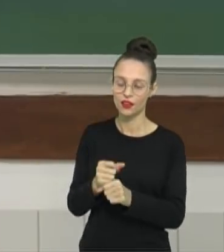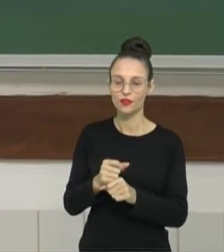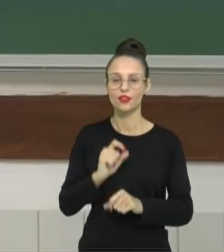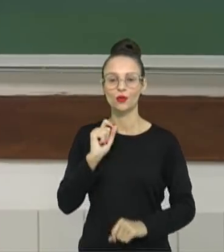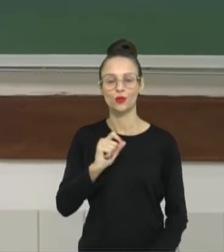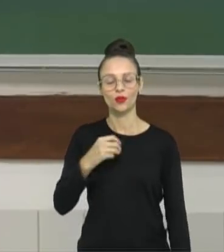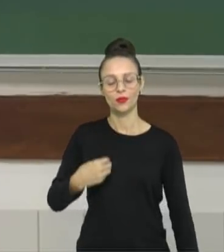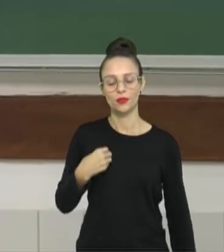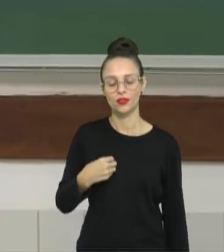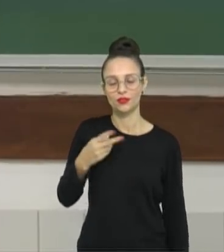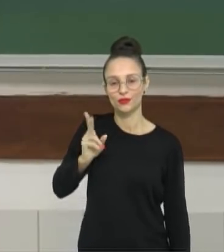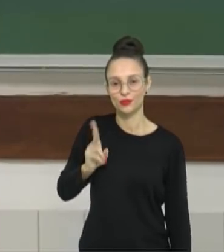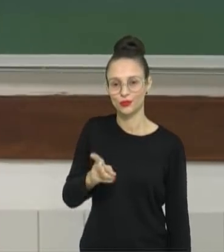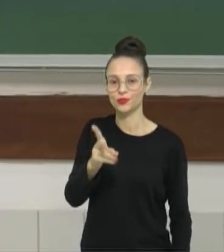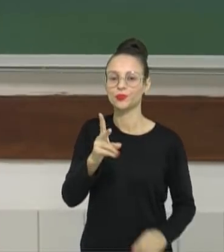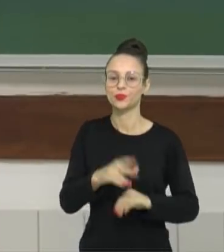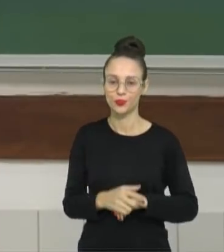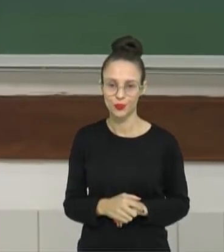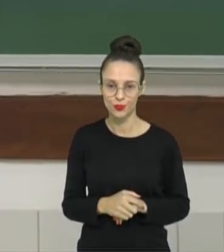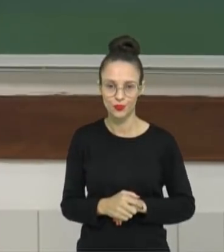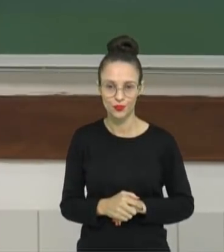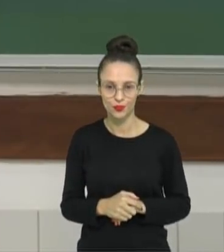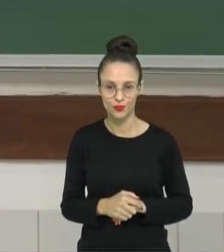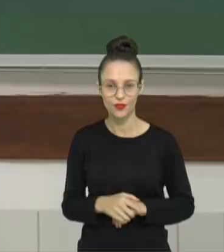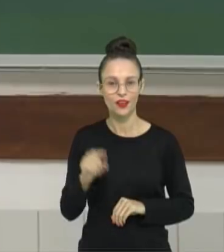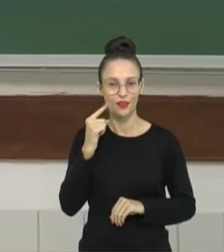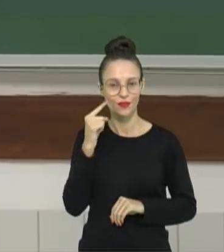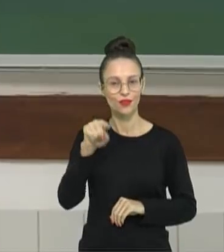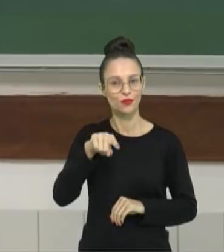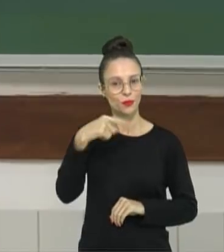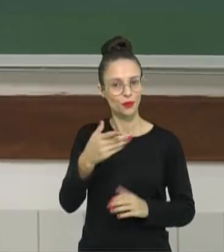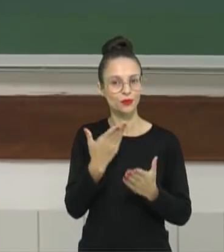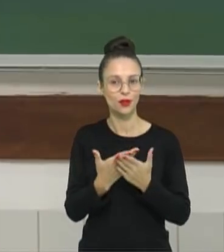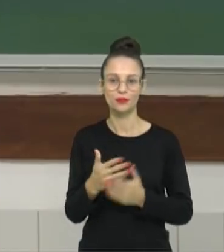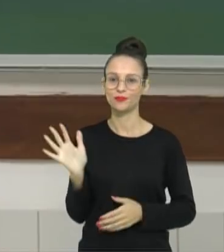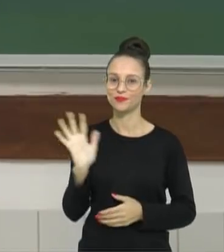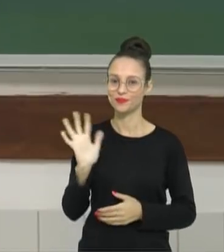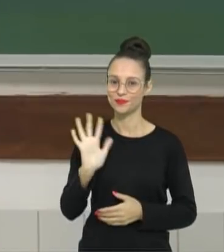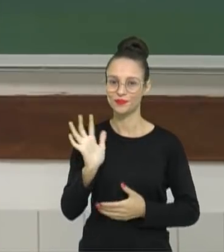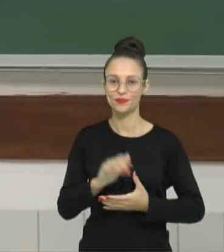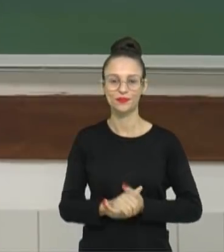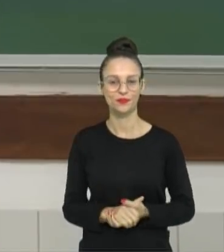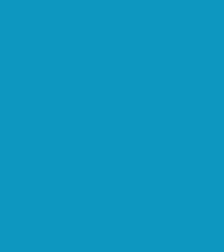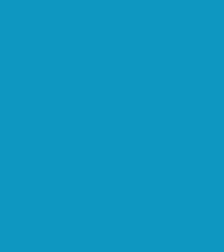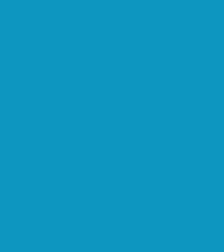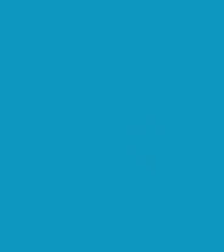present continuous. See you next class. Bye bye.